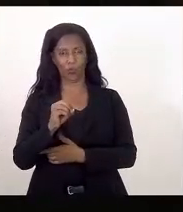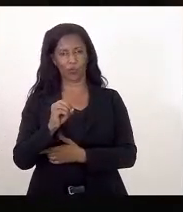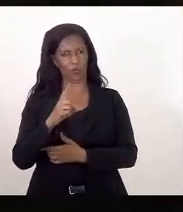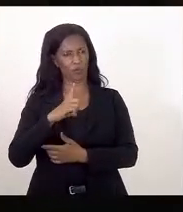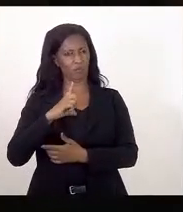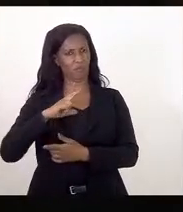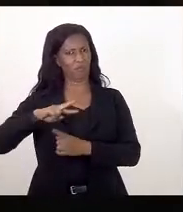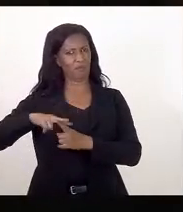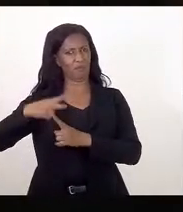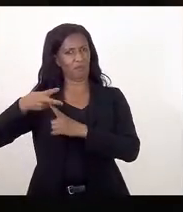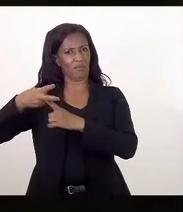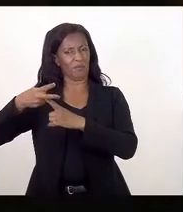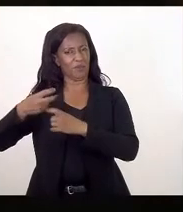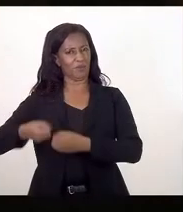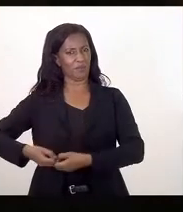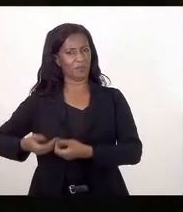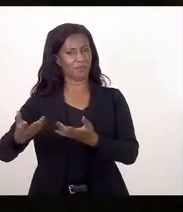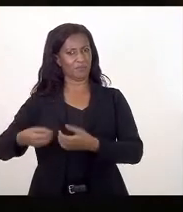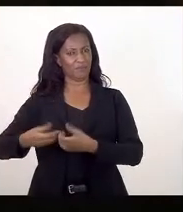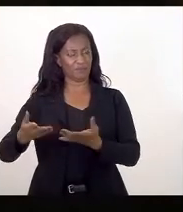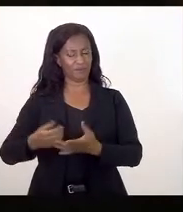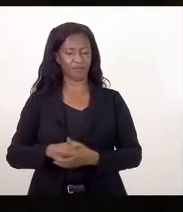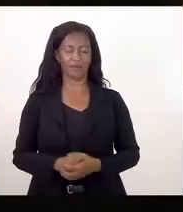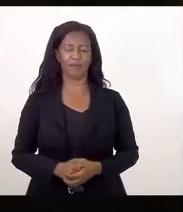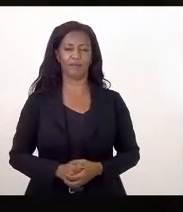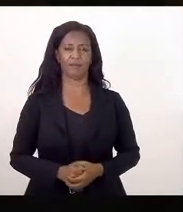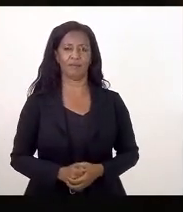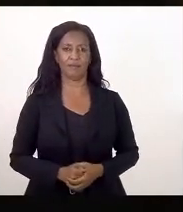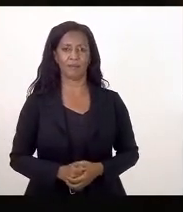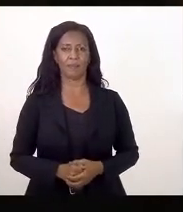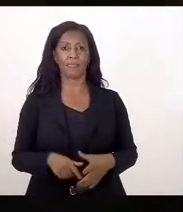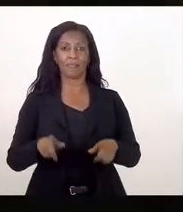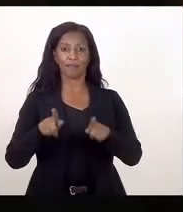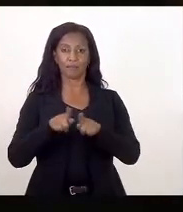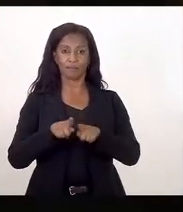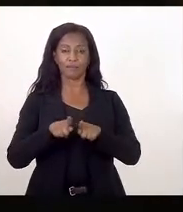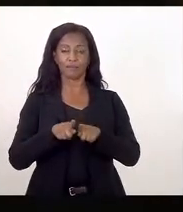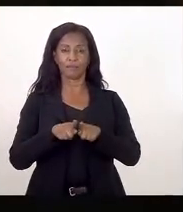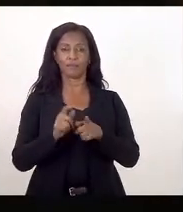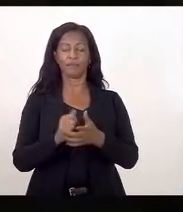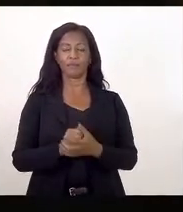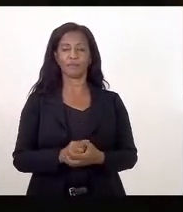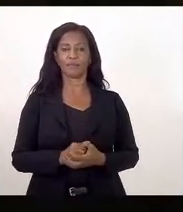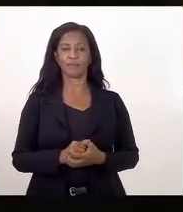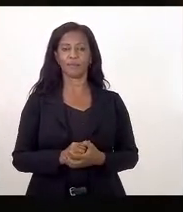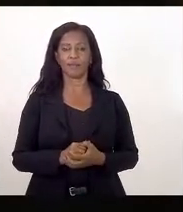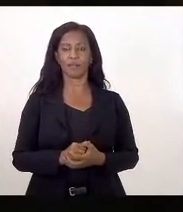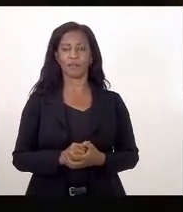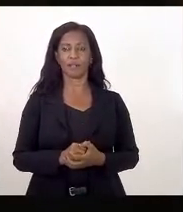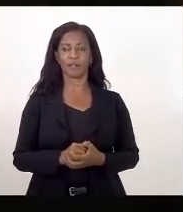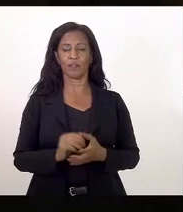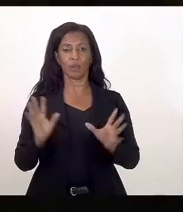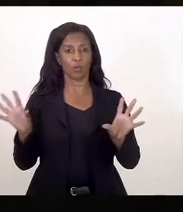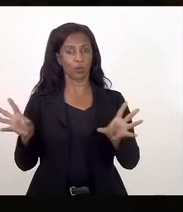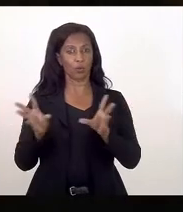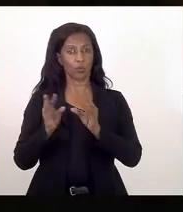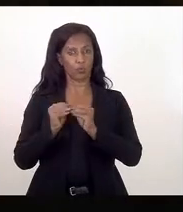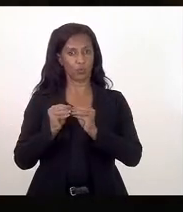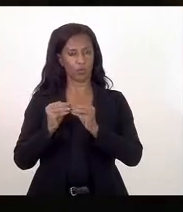de despesa. Além do mais, no fecho da